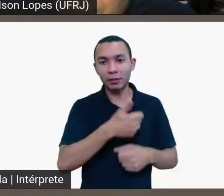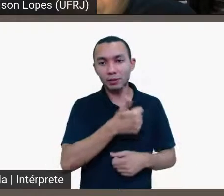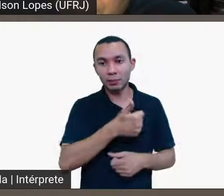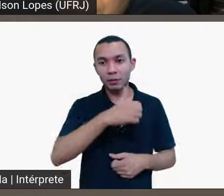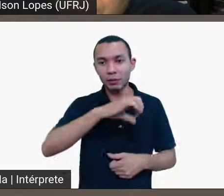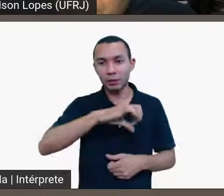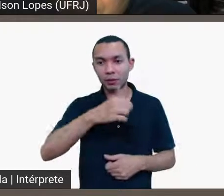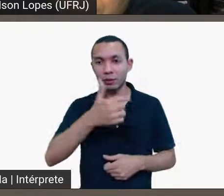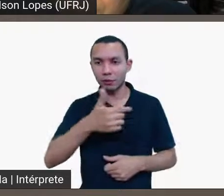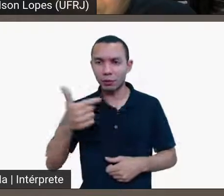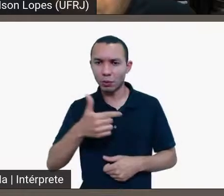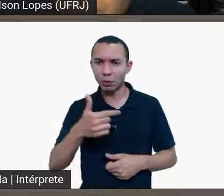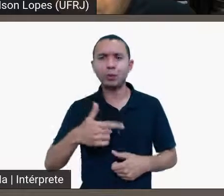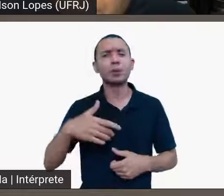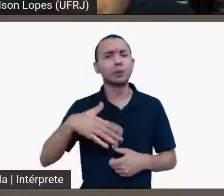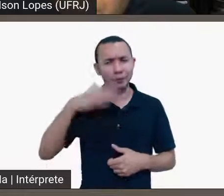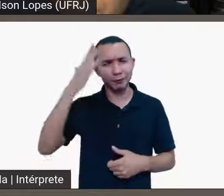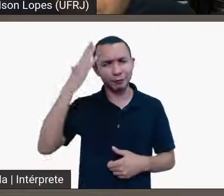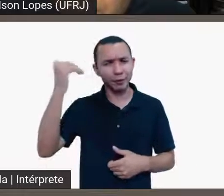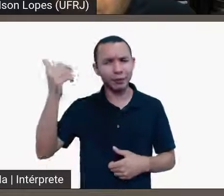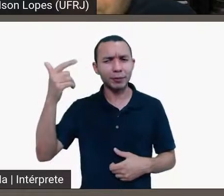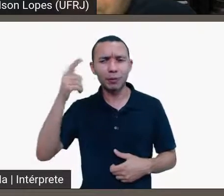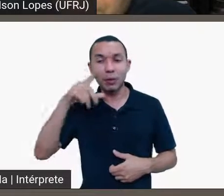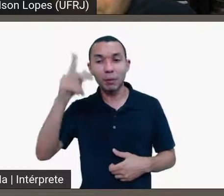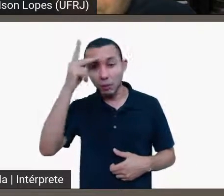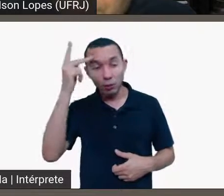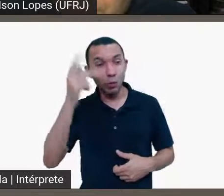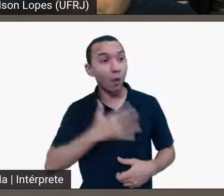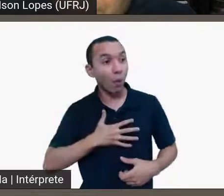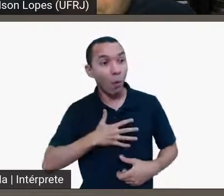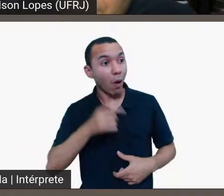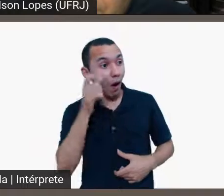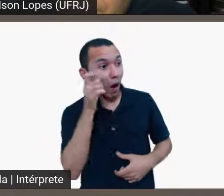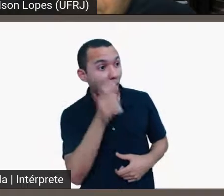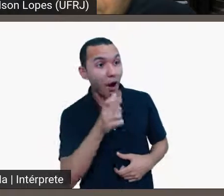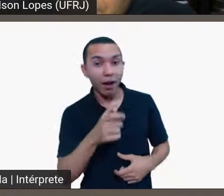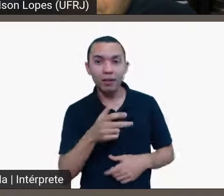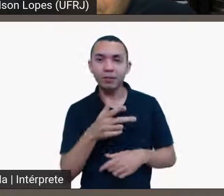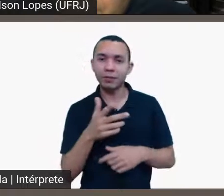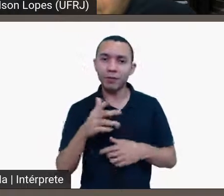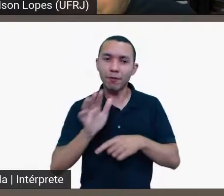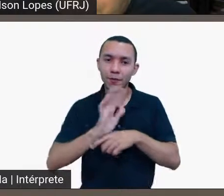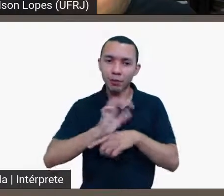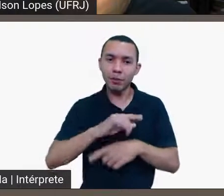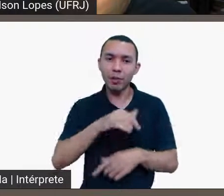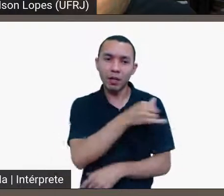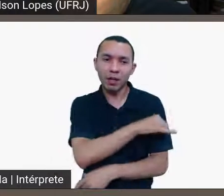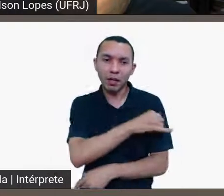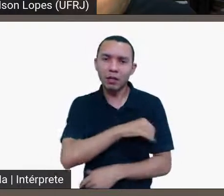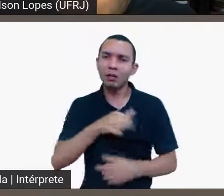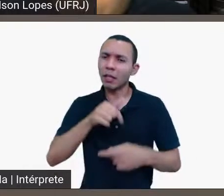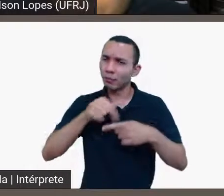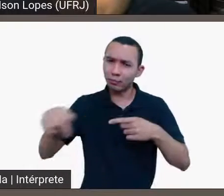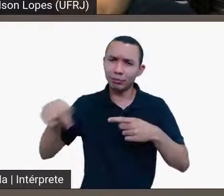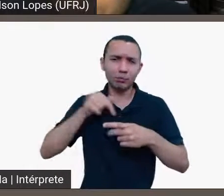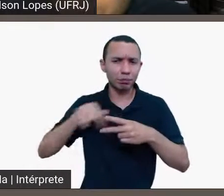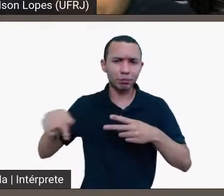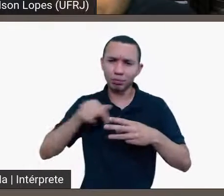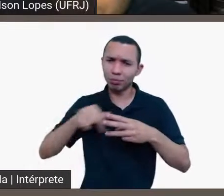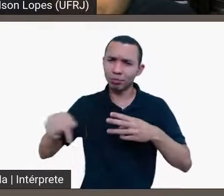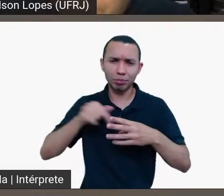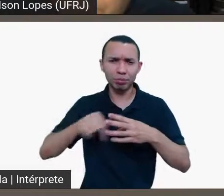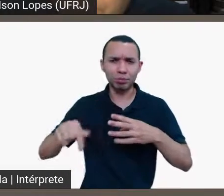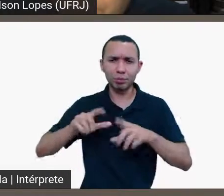é um sucesso de público, um documentário que no Rio de Janeiro permaneceu semanas em cartaz, que é um